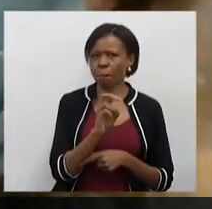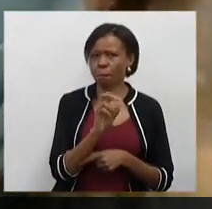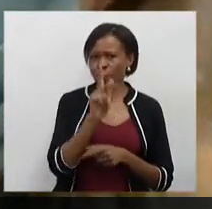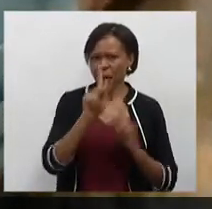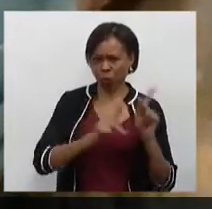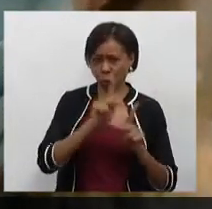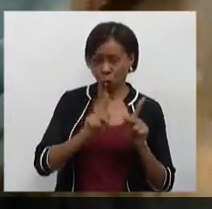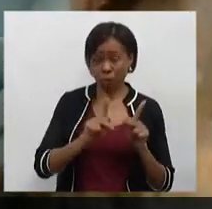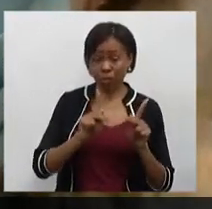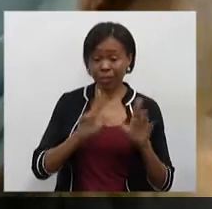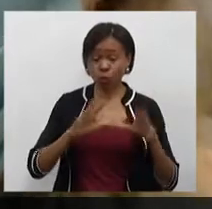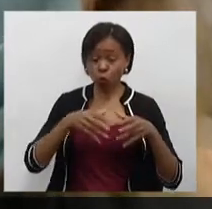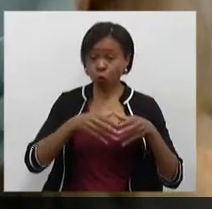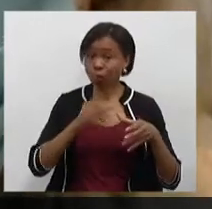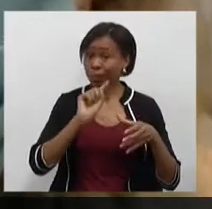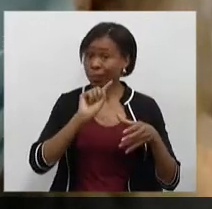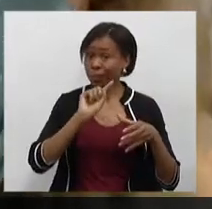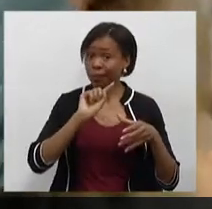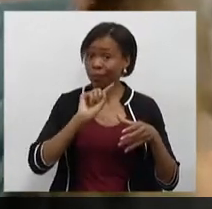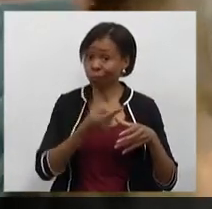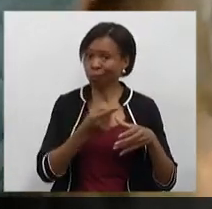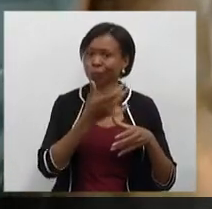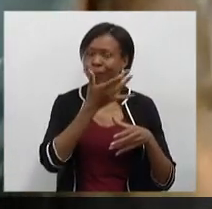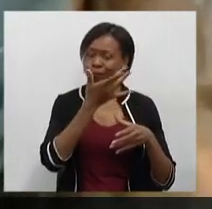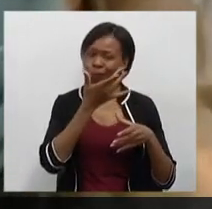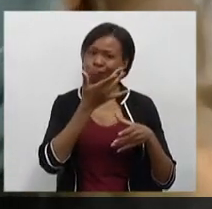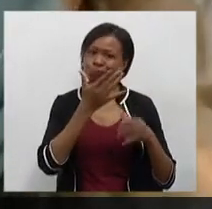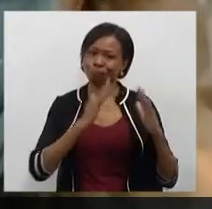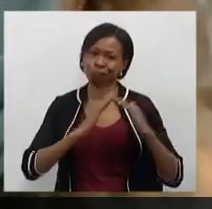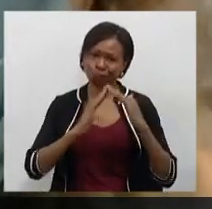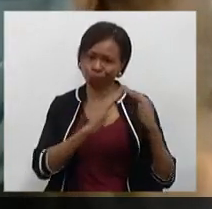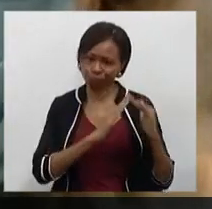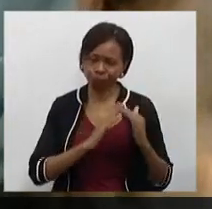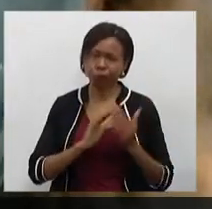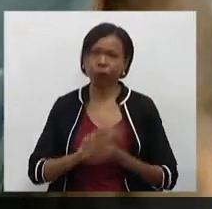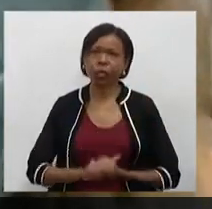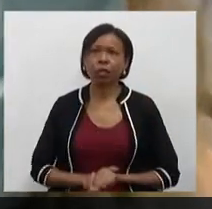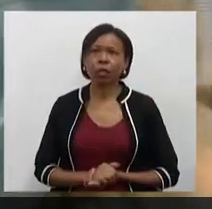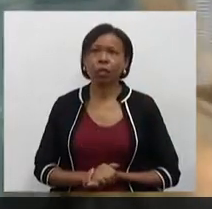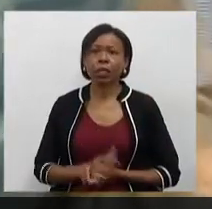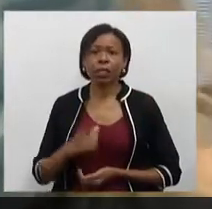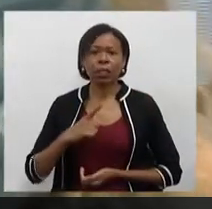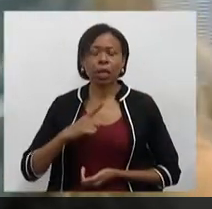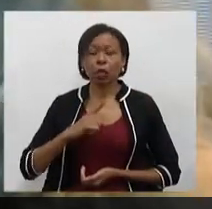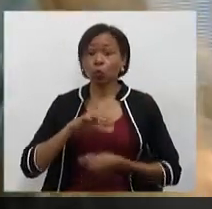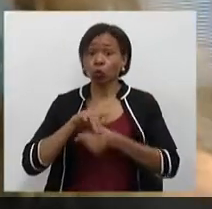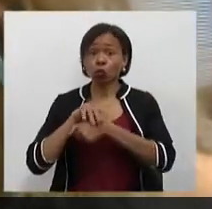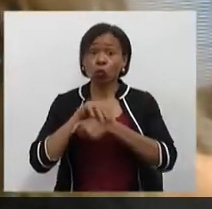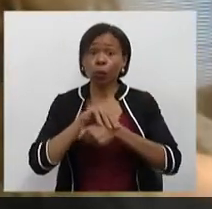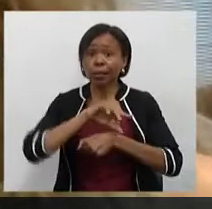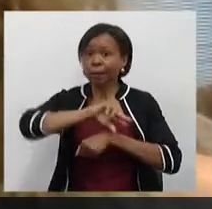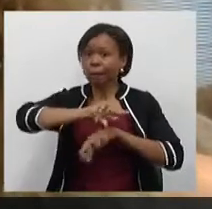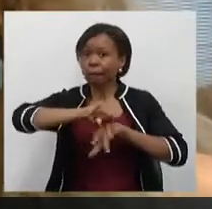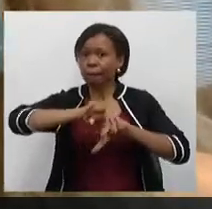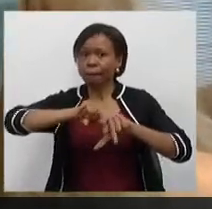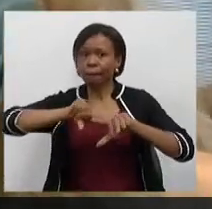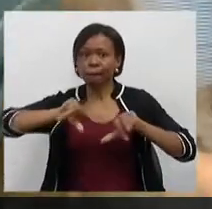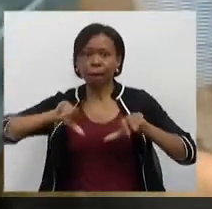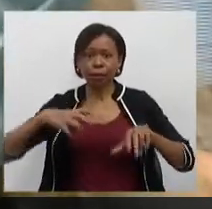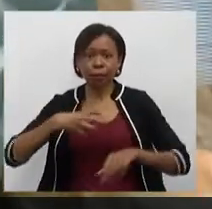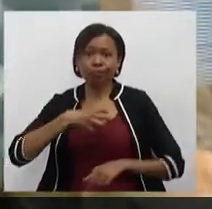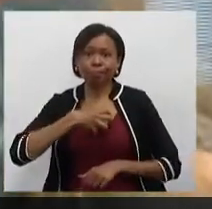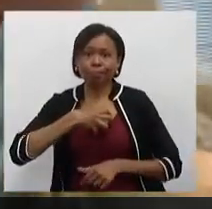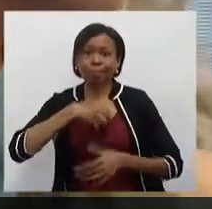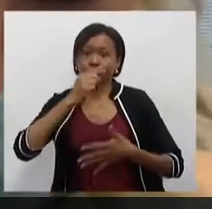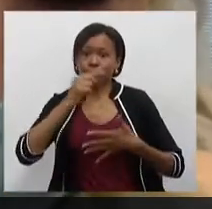1,3 pessoas a cada 2 mil indivíduos. São doenças caracterizadas com uma ampla diversidade de sinais e sintomas que podem